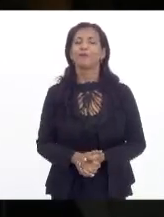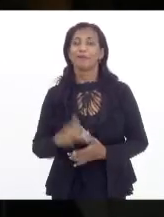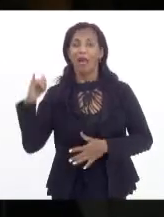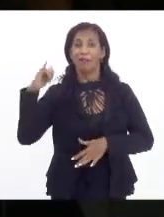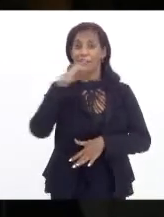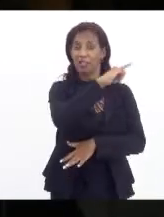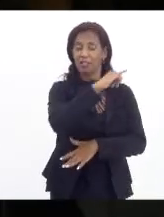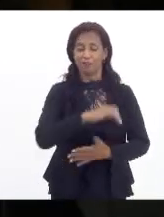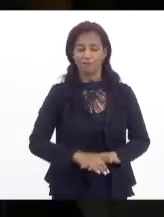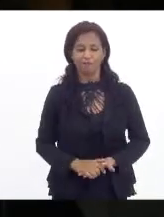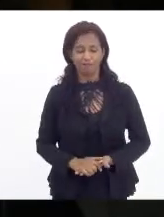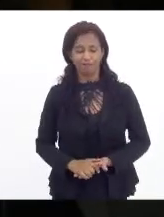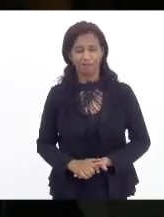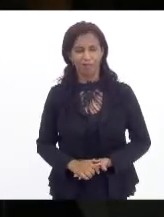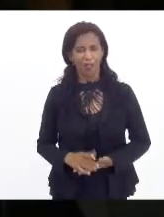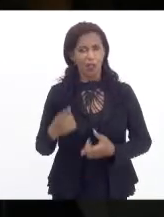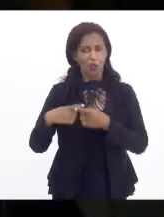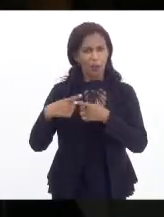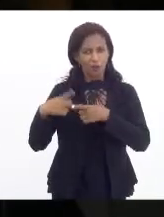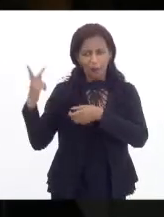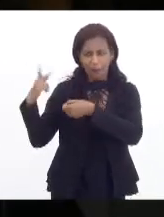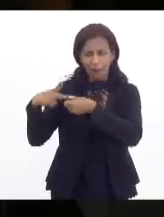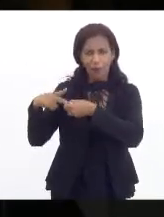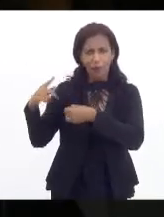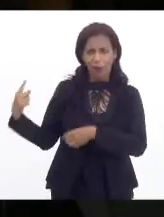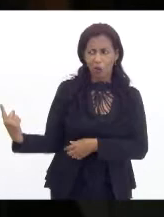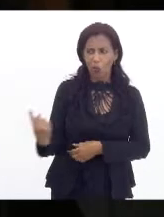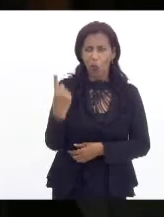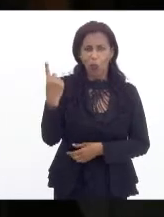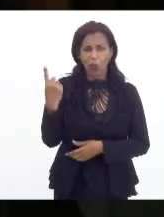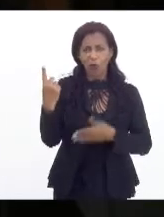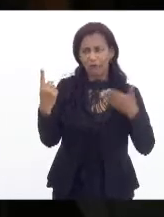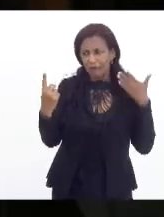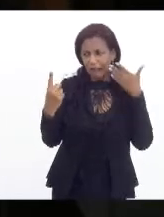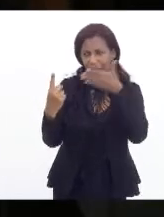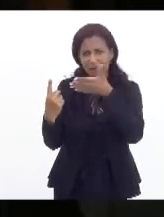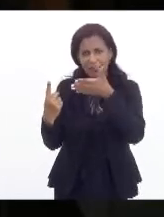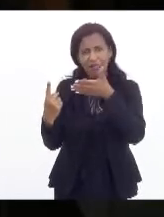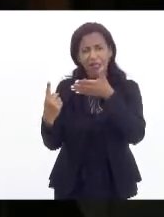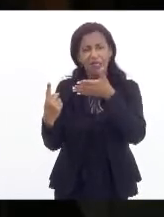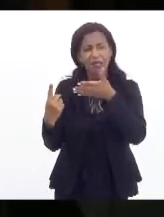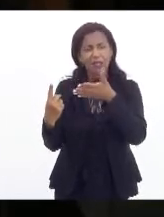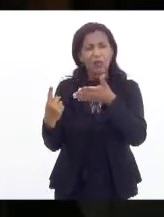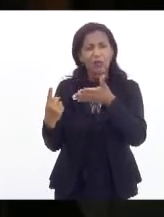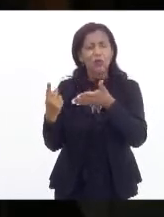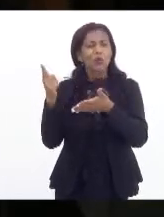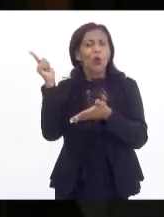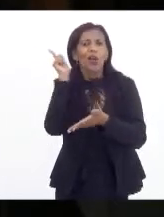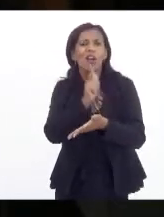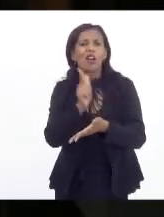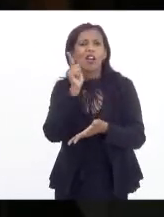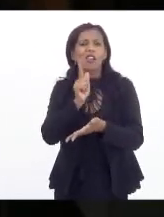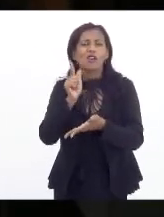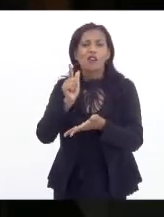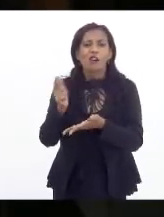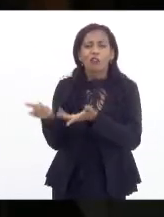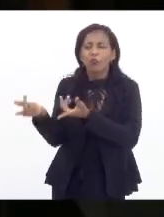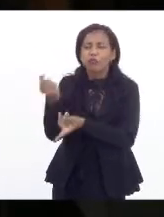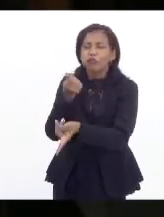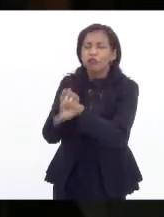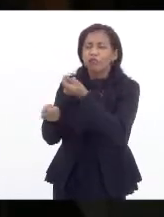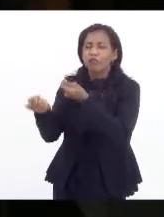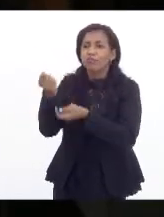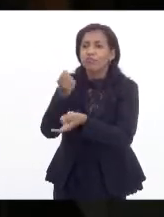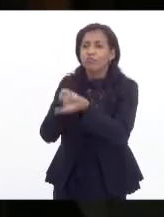Porque a Petrobras fica única e exclusivamente visando os ganhos dos